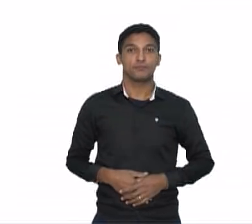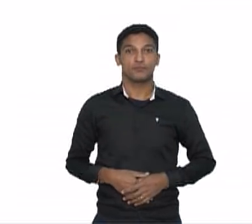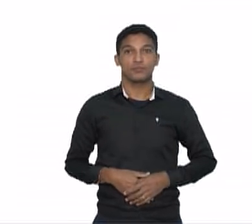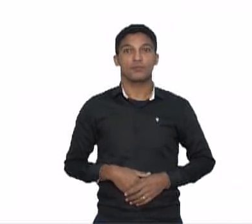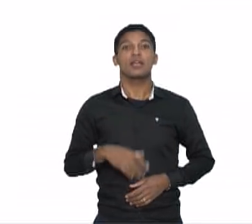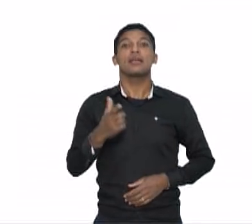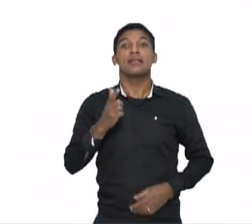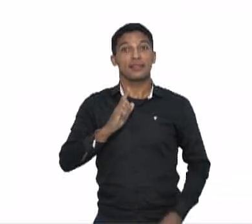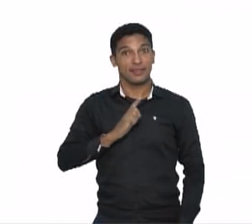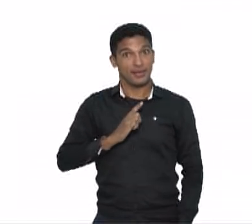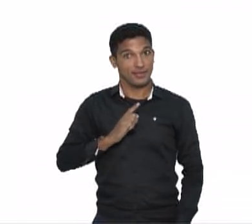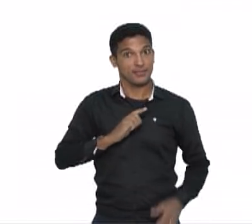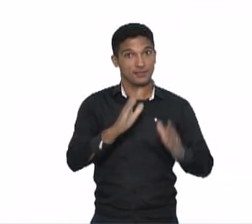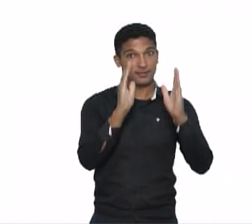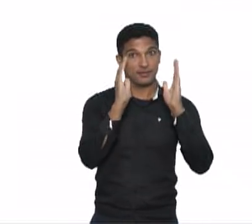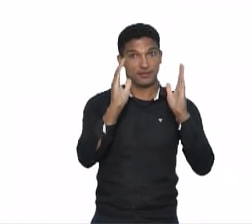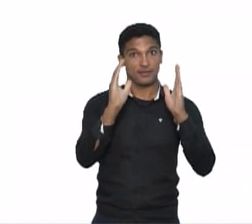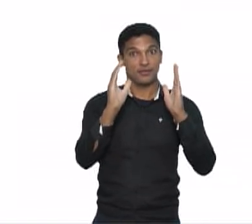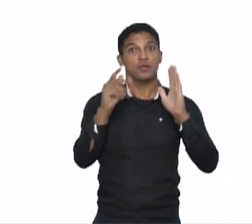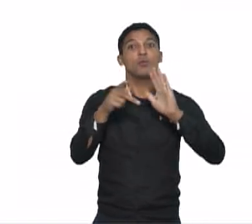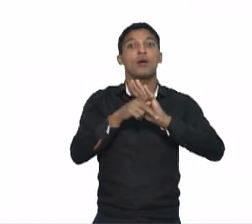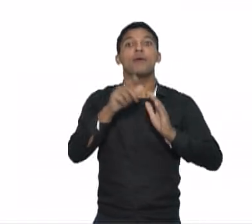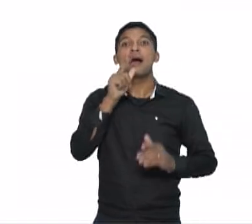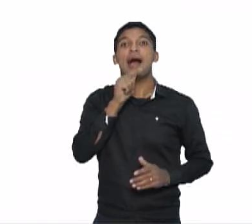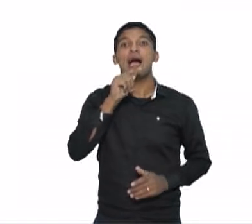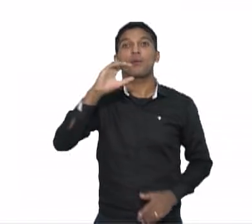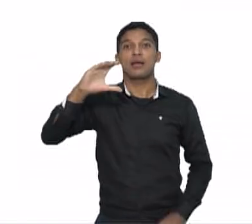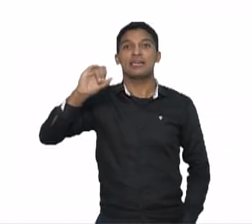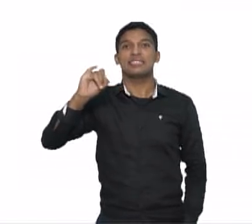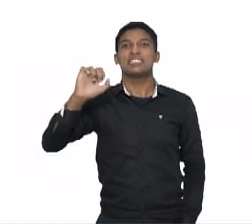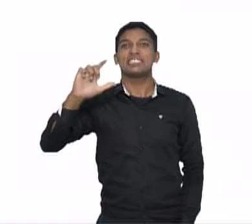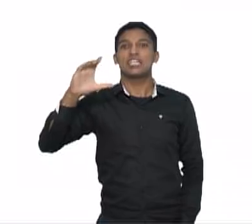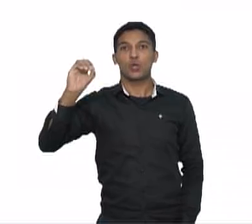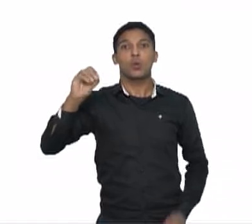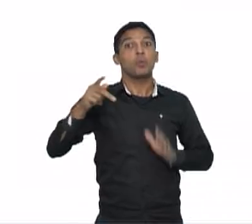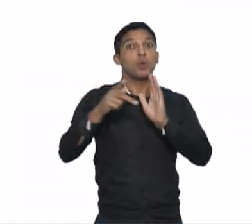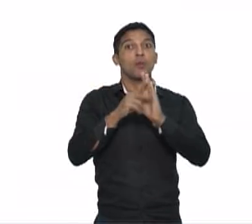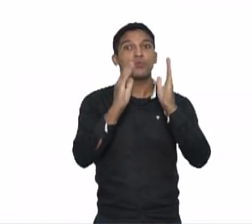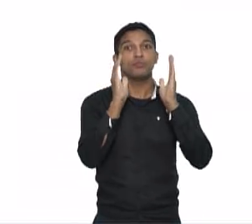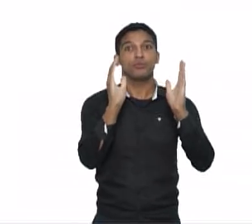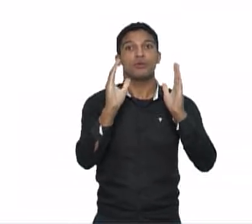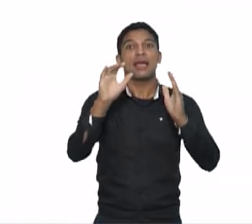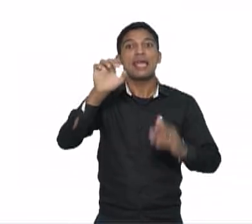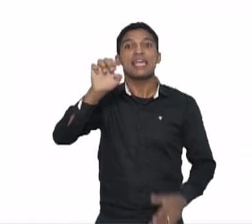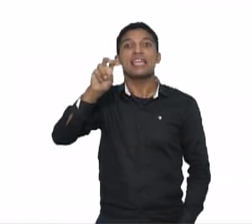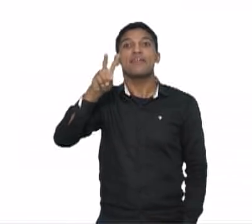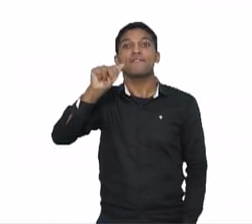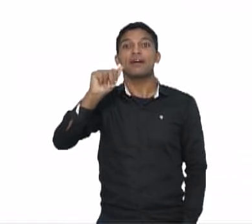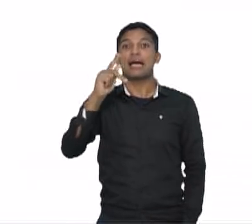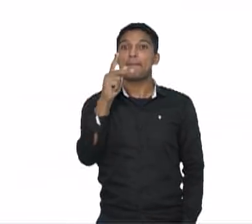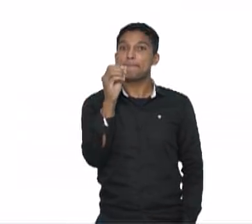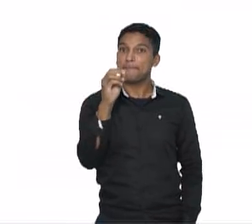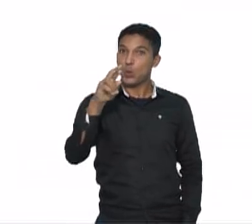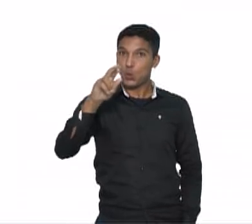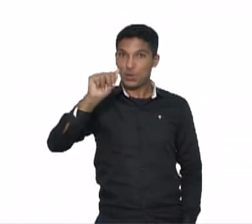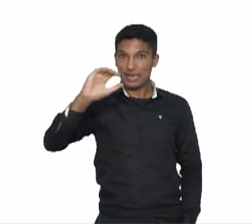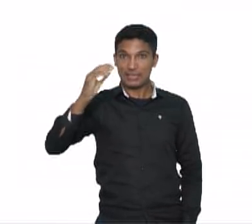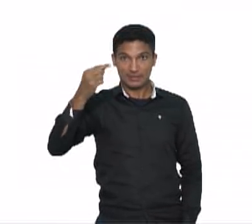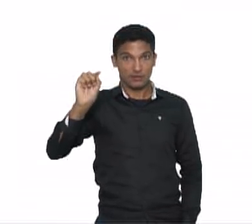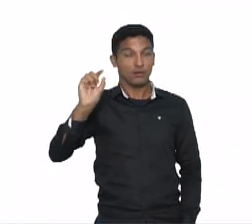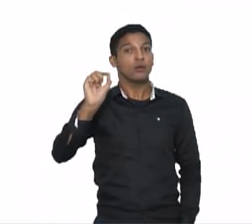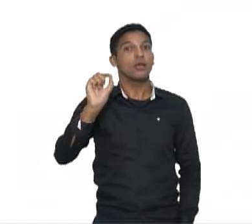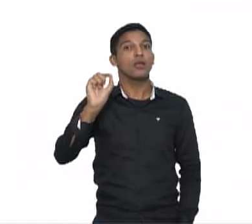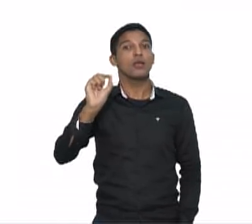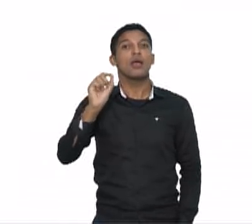Temos a etapa do ciclo da água chamada evaporação. Evaporação é quando ocorre a transformação